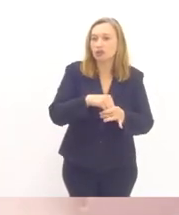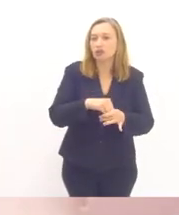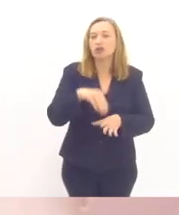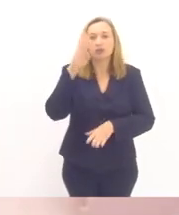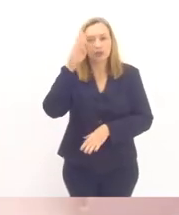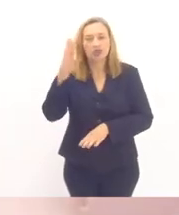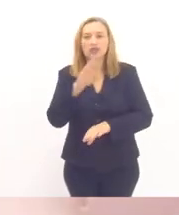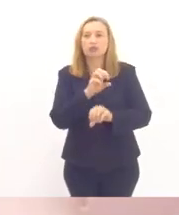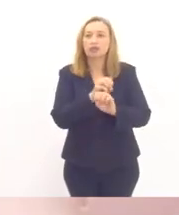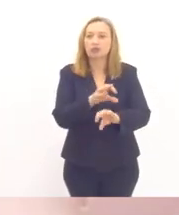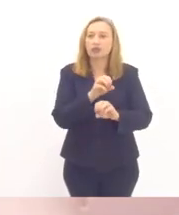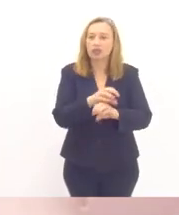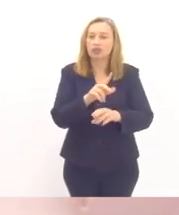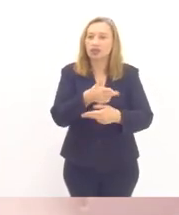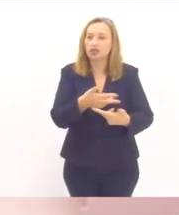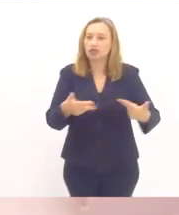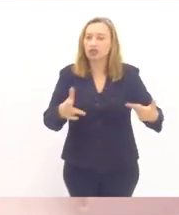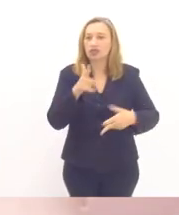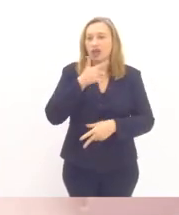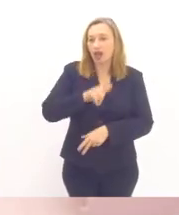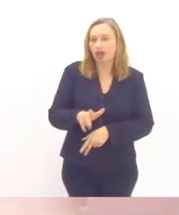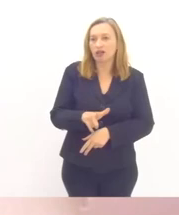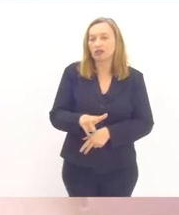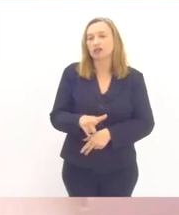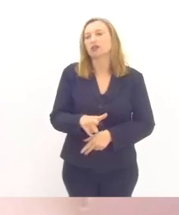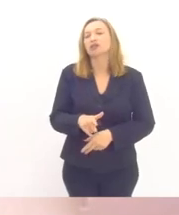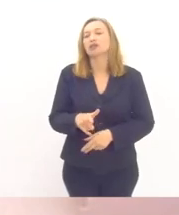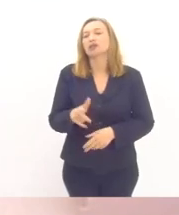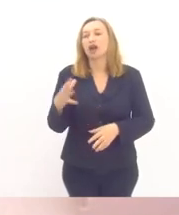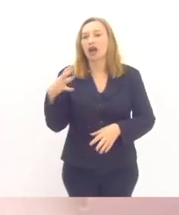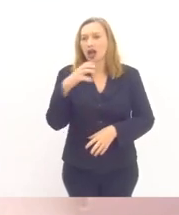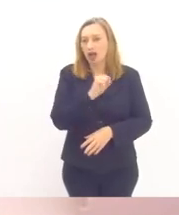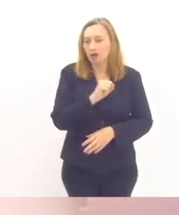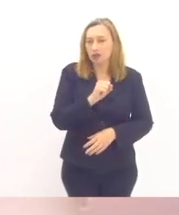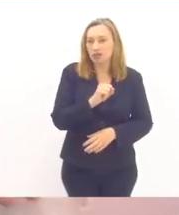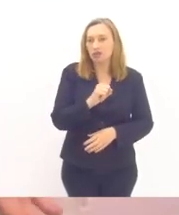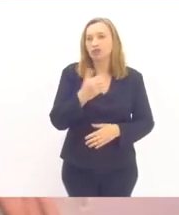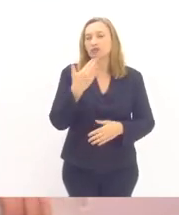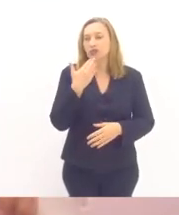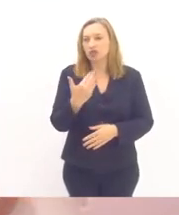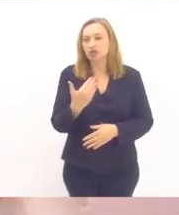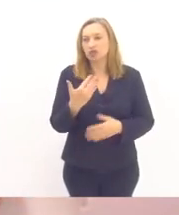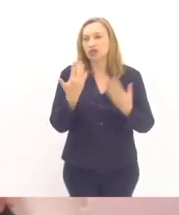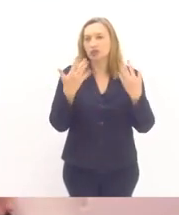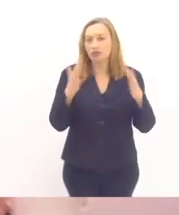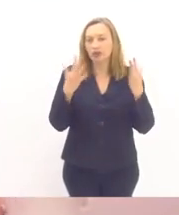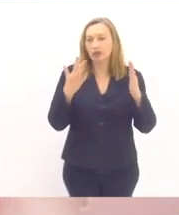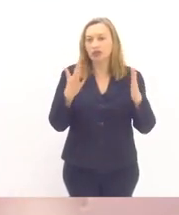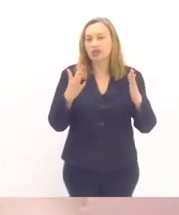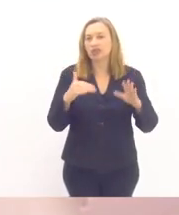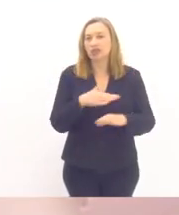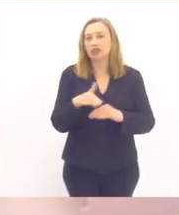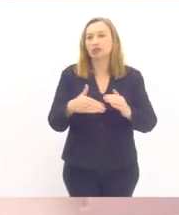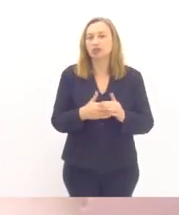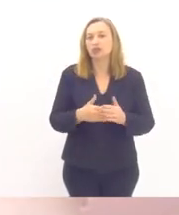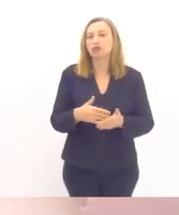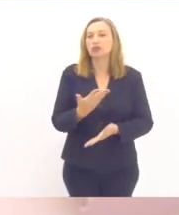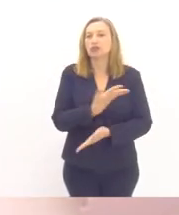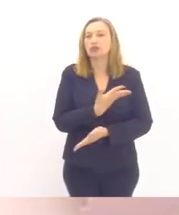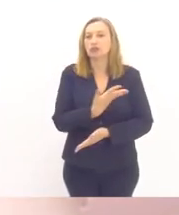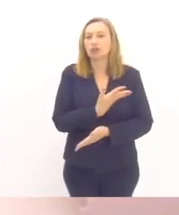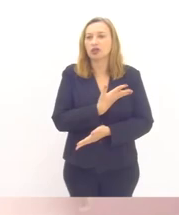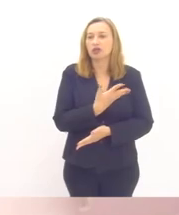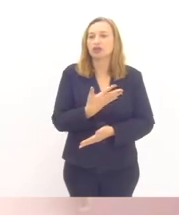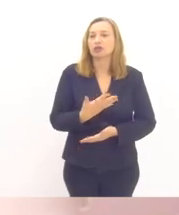princípio da educação plurilingue. Portanto, faço aqui essa rápida, não tão rápida, né, manifestação, saudando a iniciativa e cumprimentando os colegas que têm